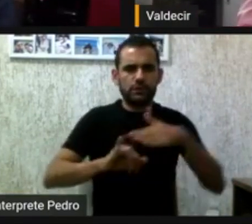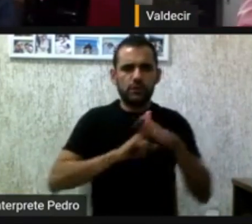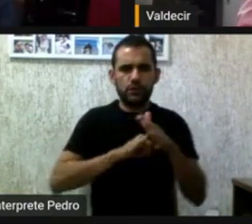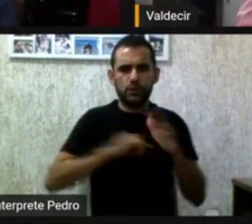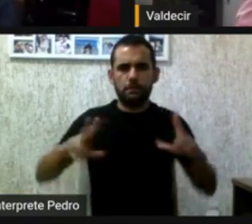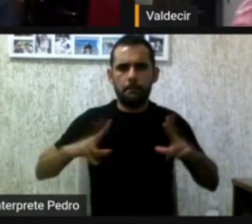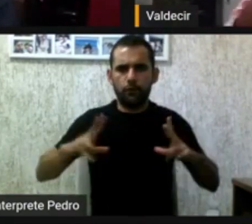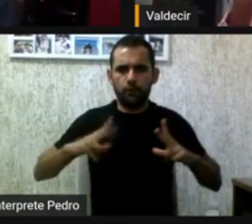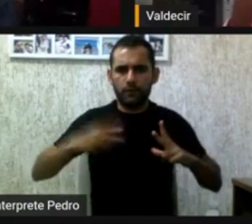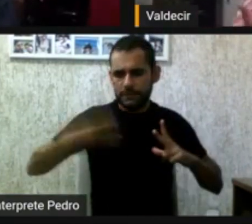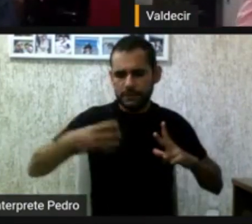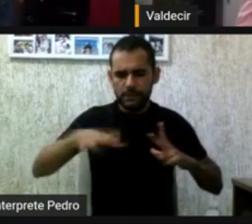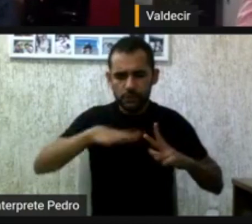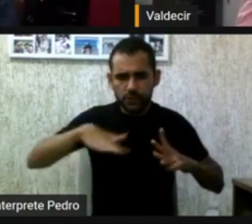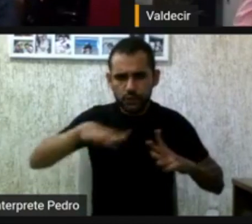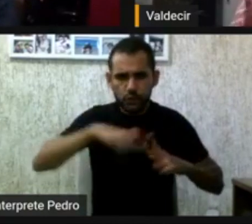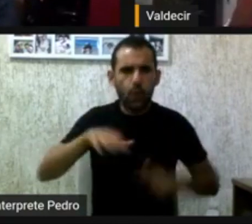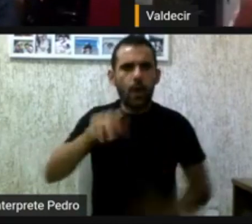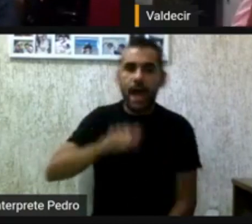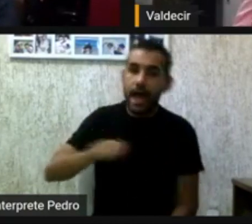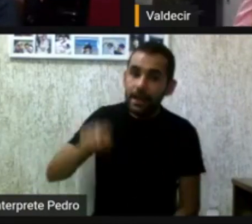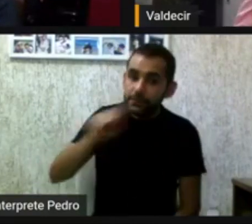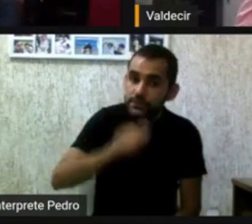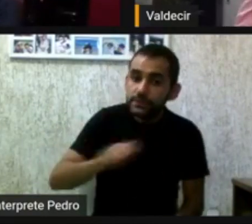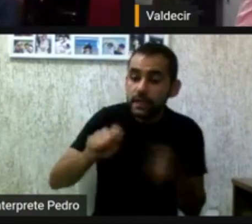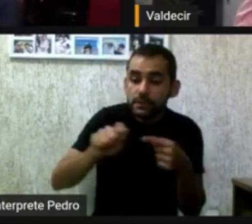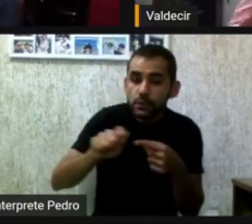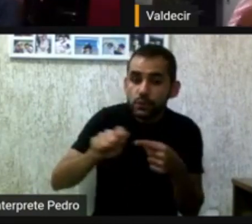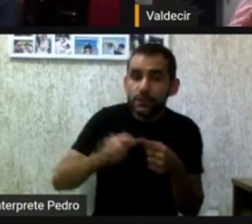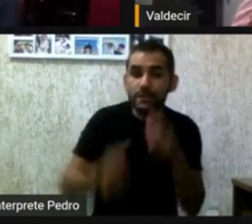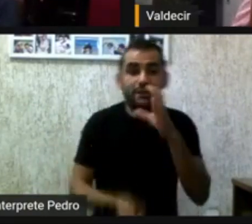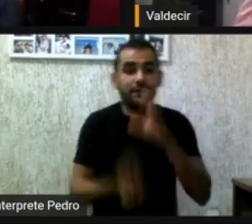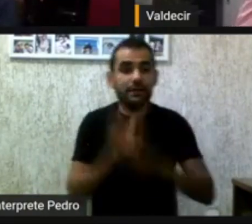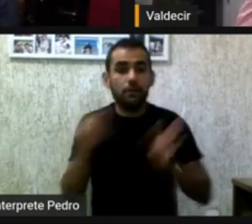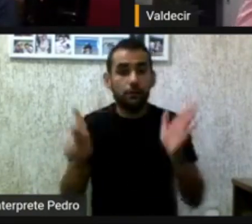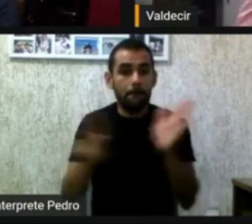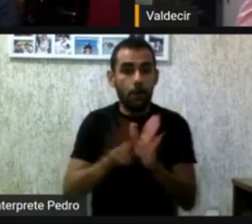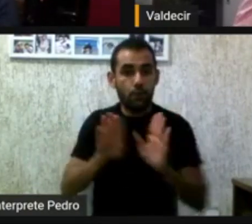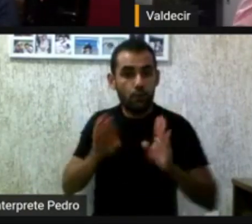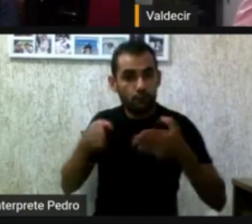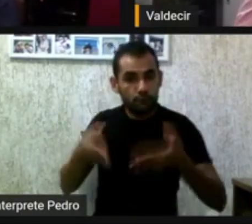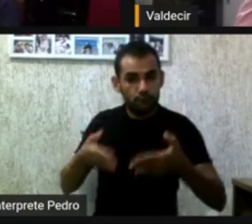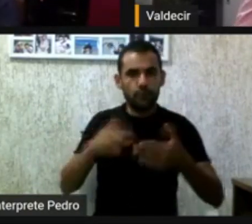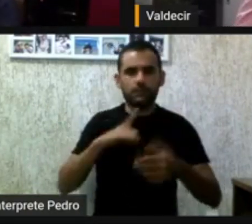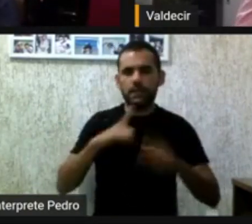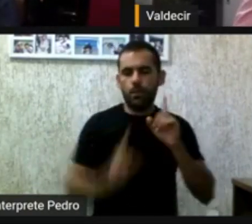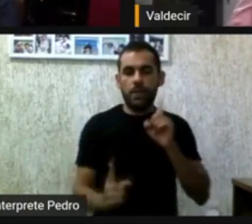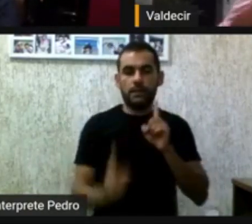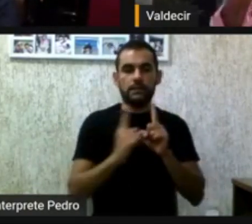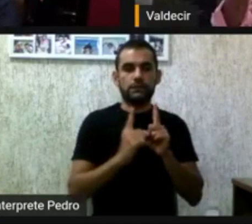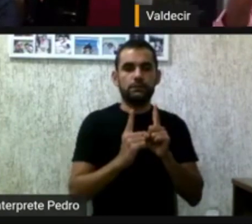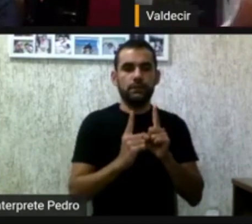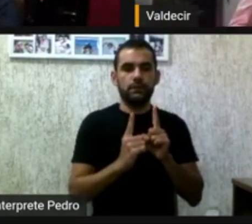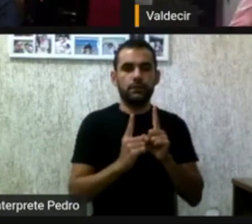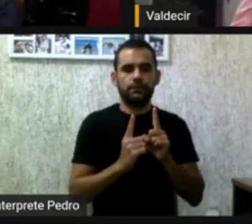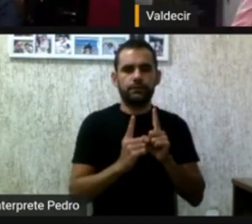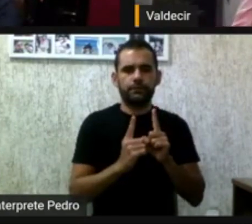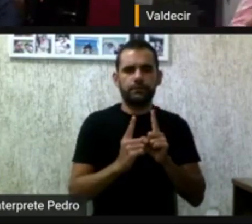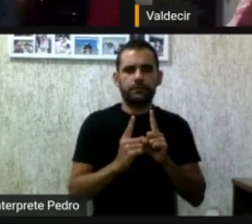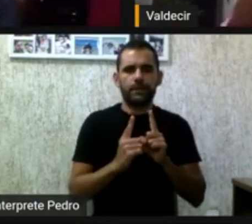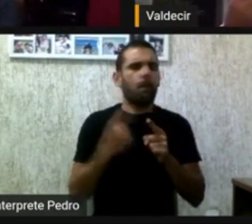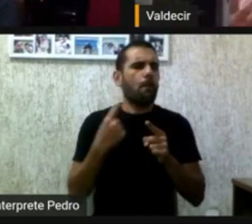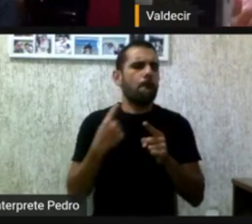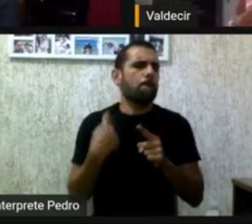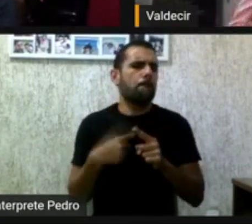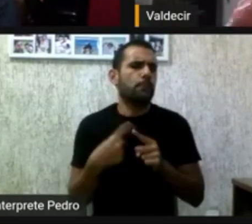instituições do terceiro setor, são associações que foram criadas para dar esse atendimento. Por que não firmar